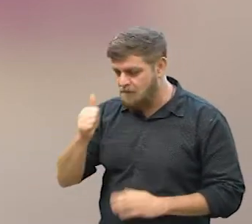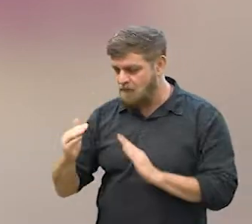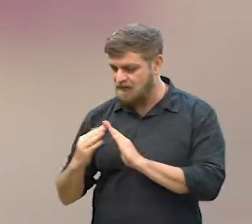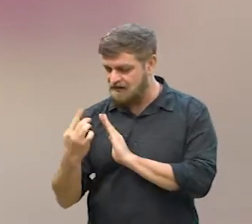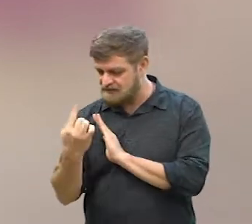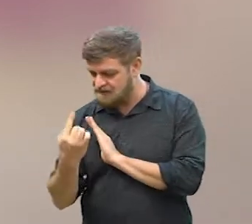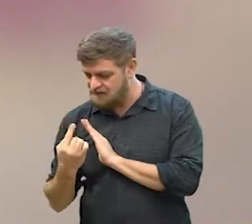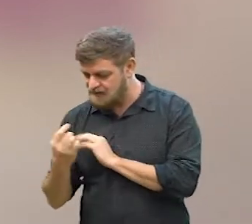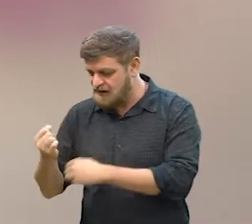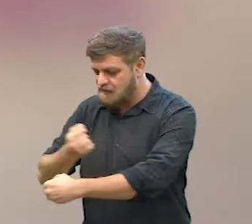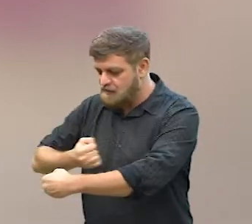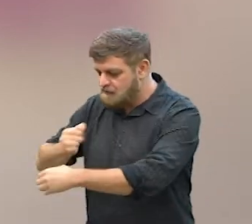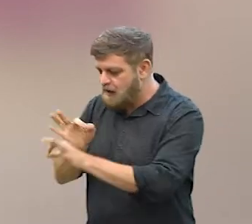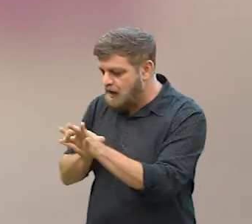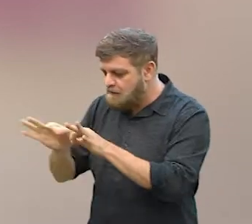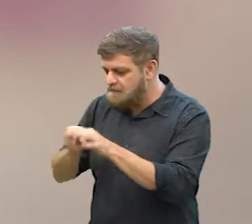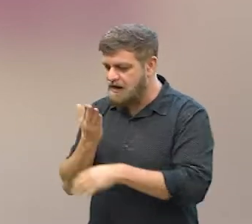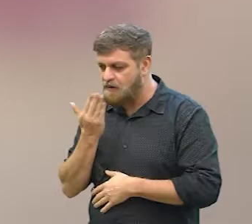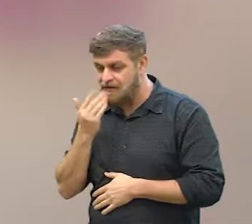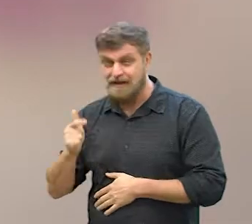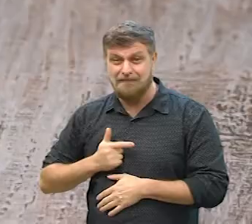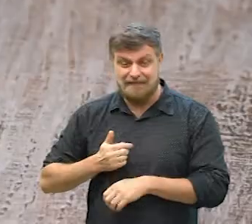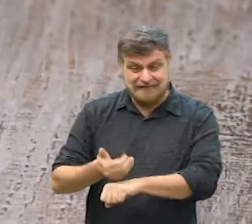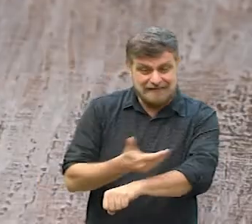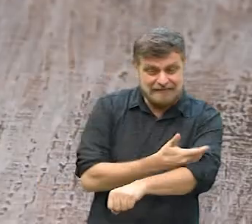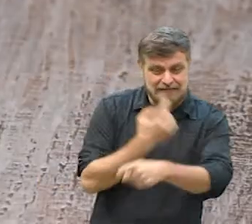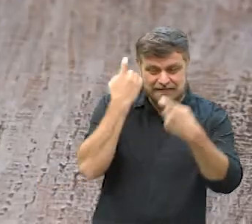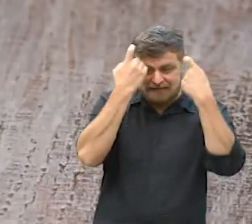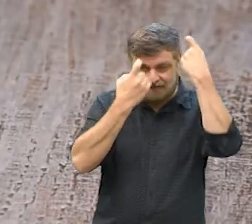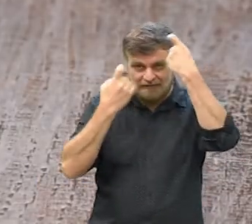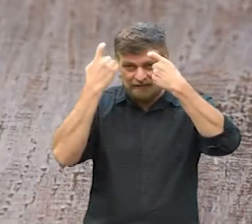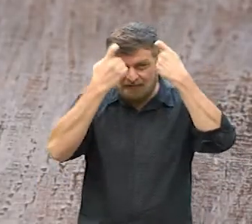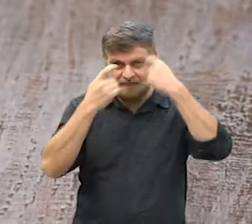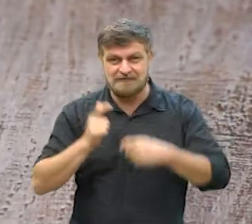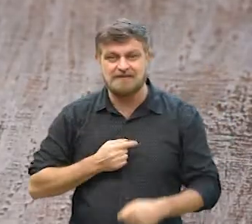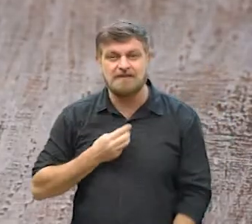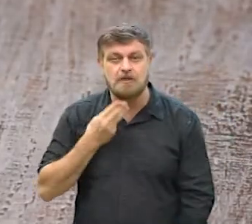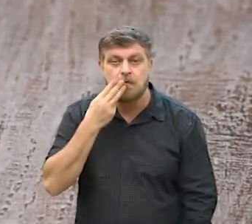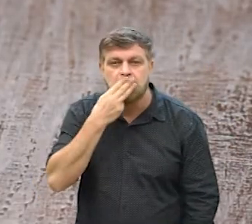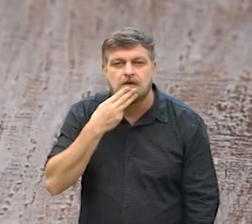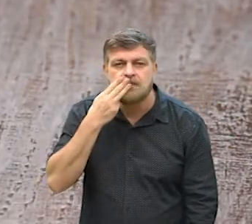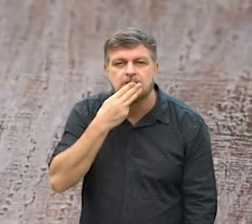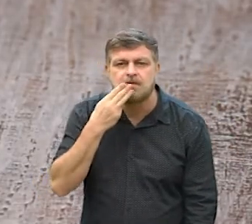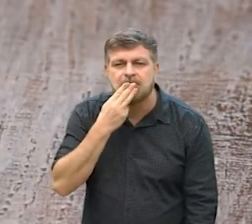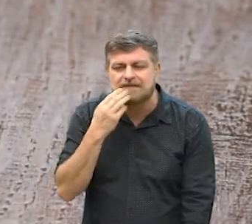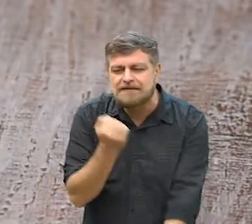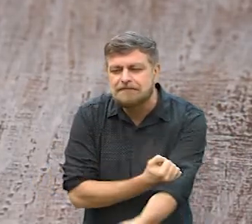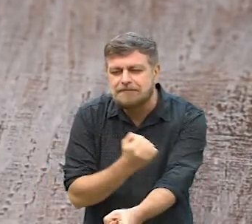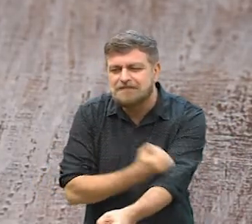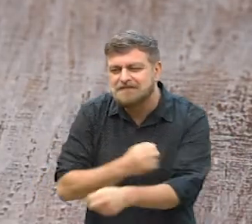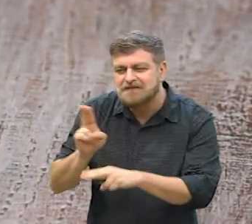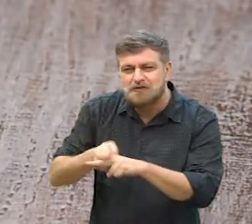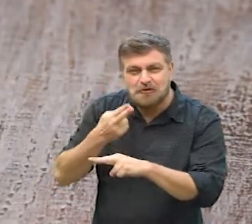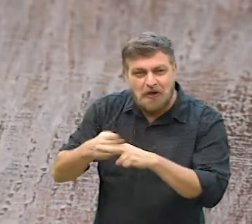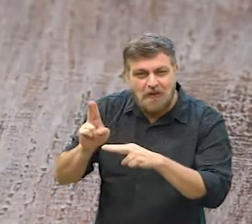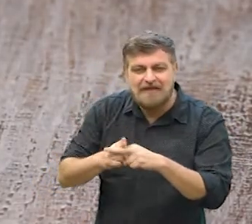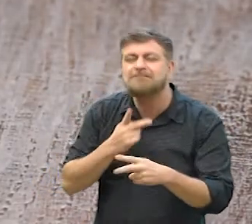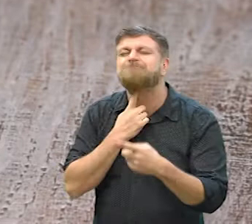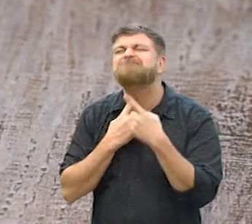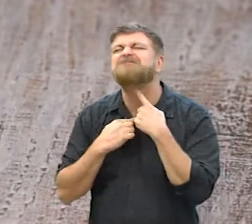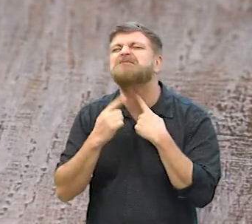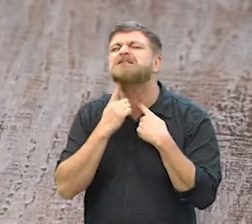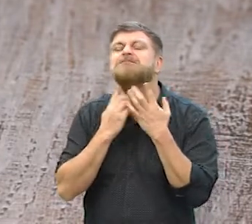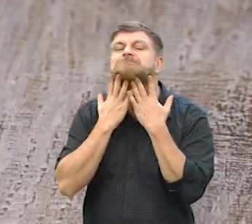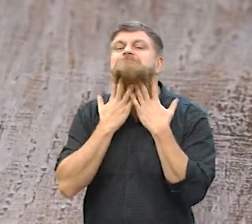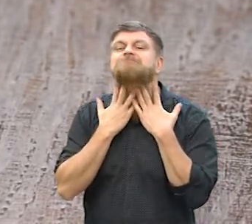a ansiedade com a questão emocional trouxe essa vontade de comer principalmente doces, chocolates, enfim, saímos